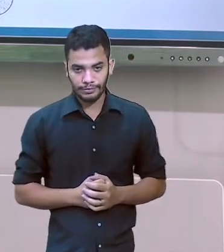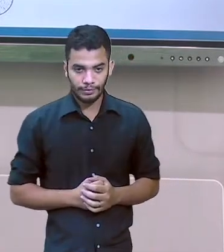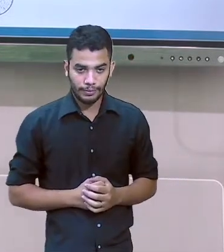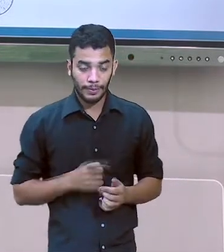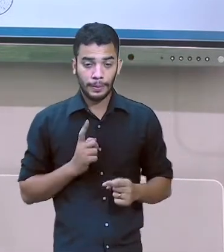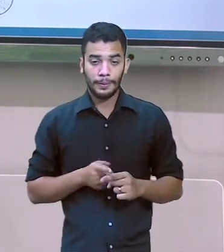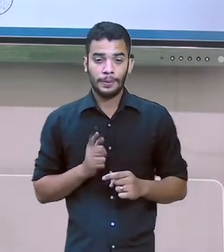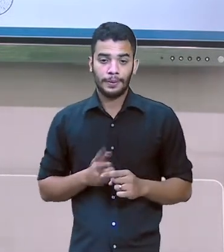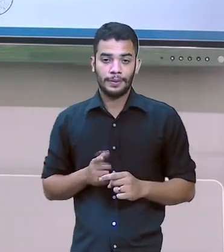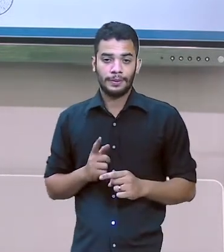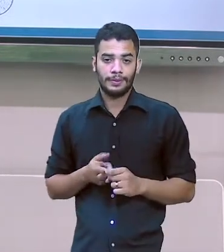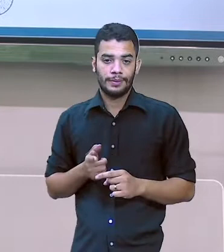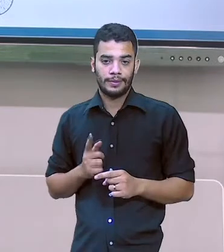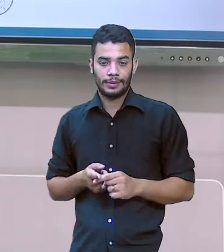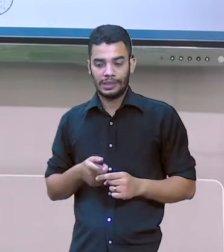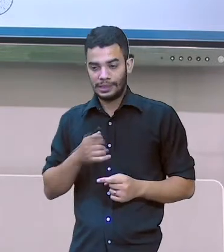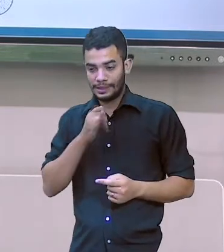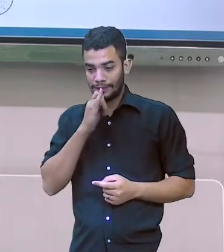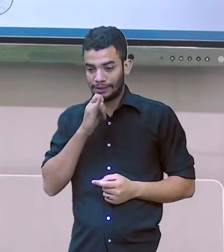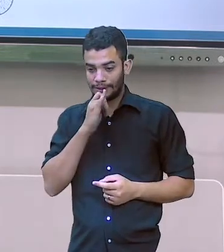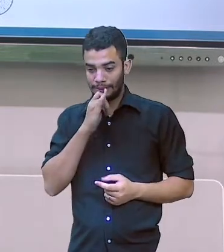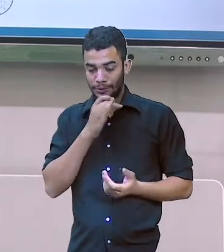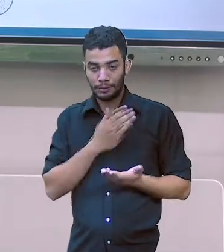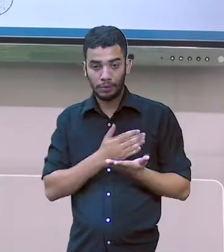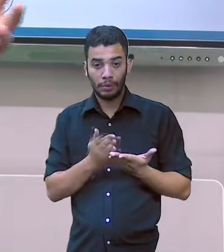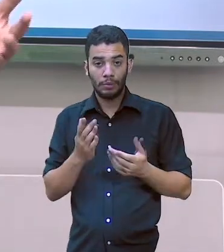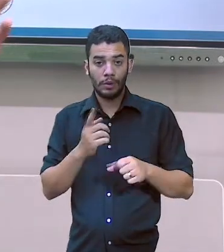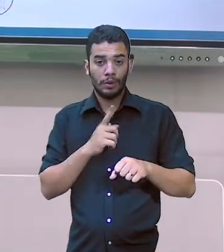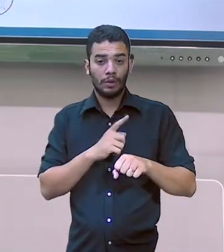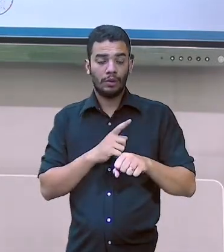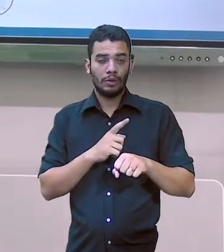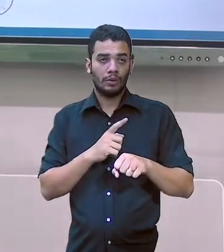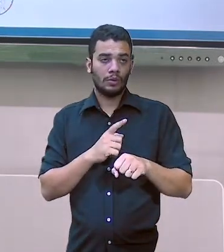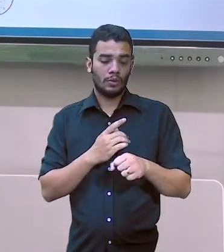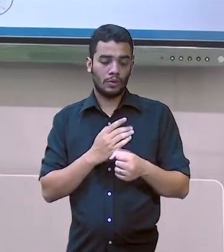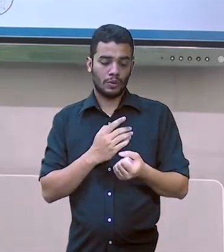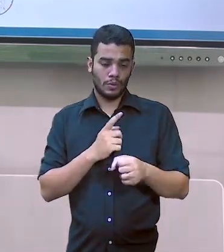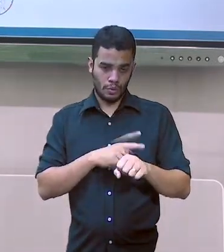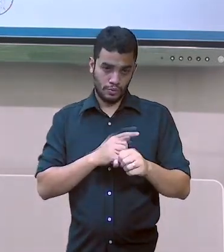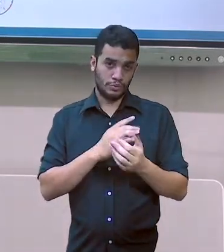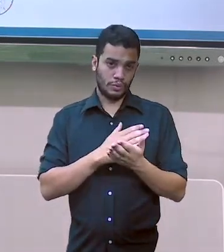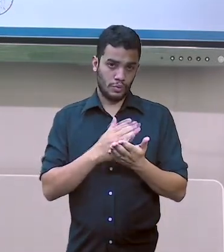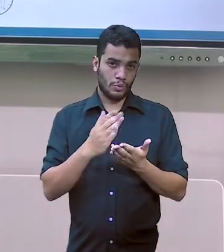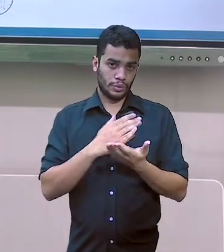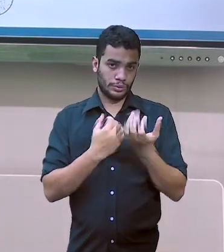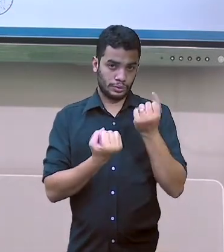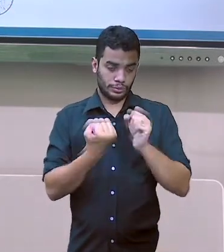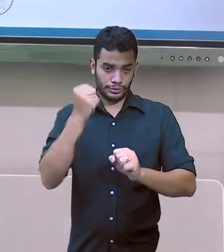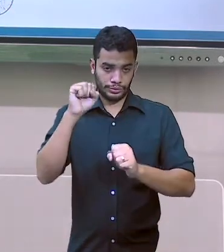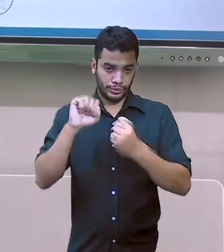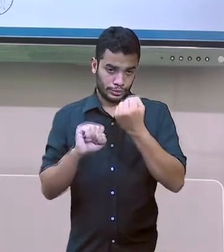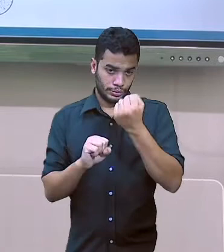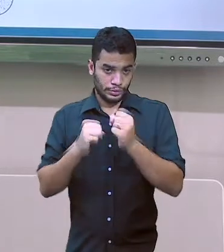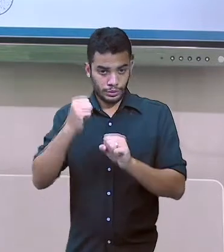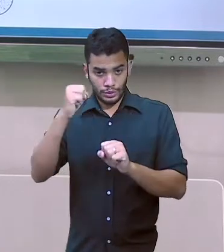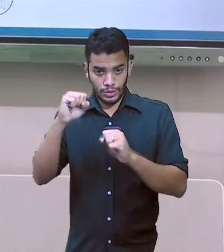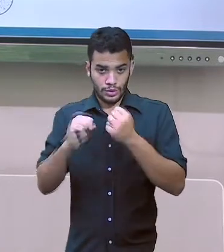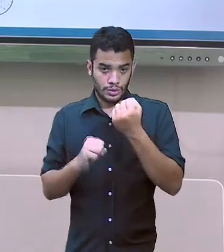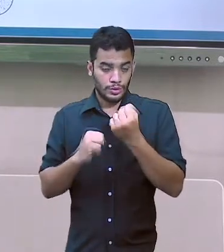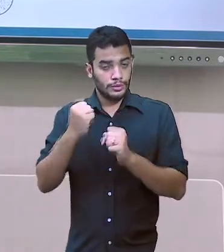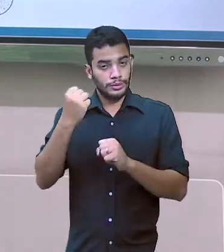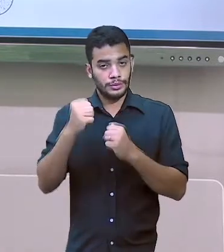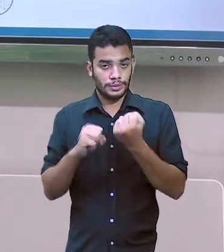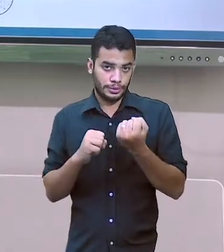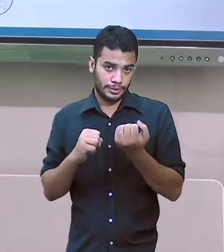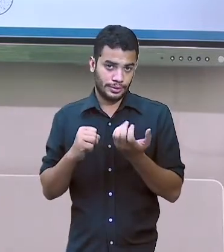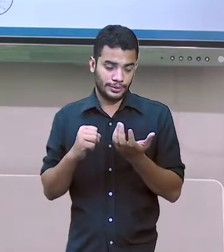estava comportando tantas pessoas, e aí as pessoas não achavam